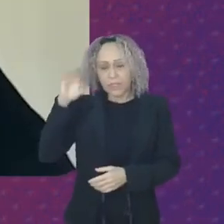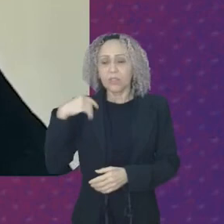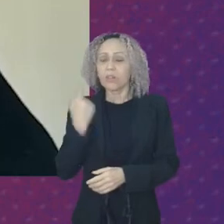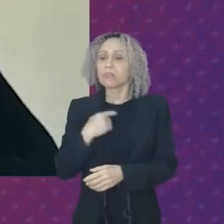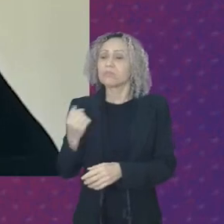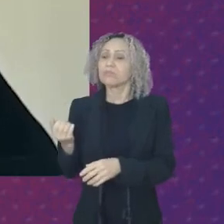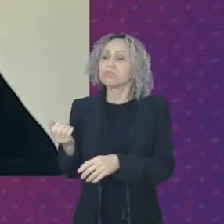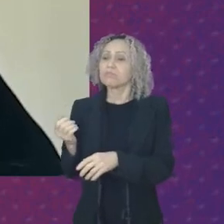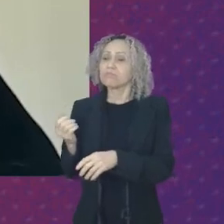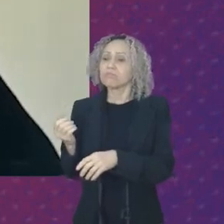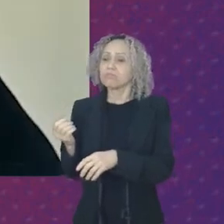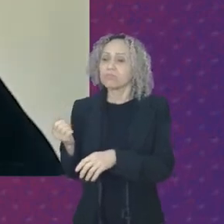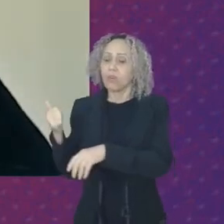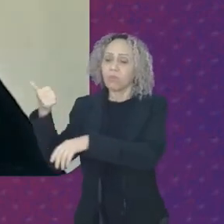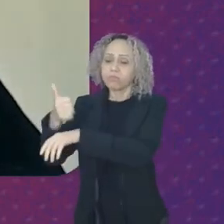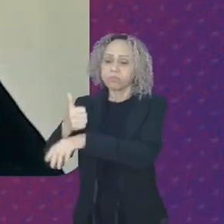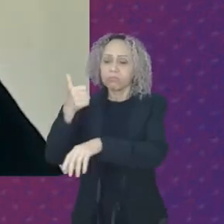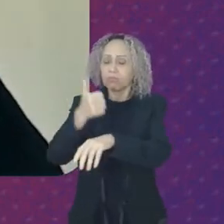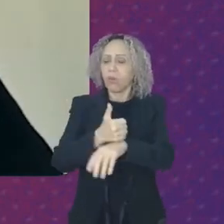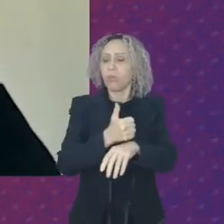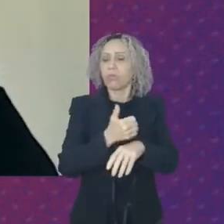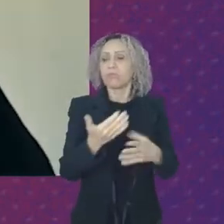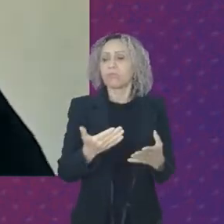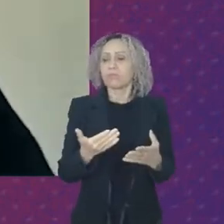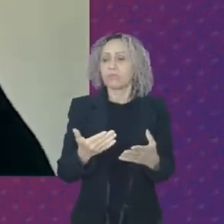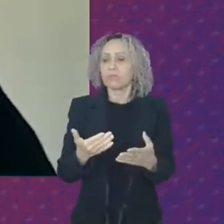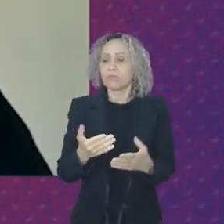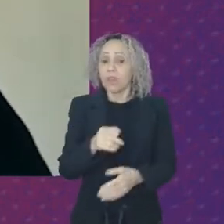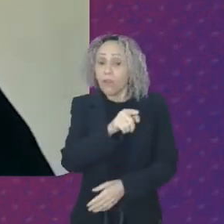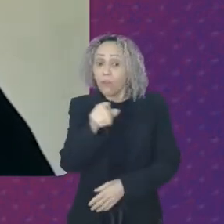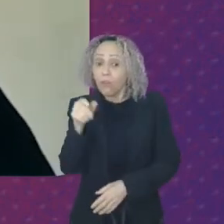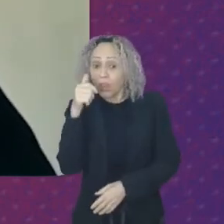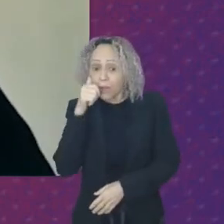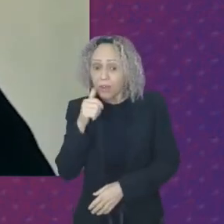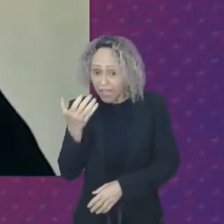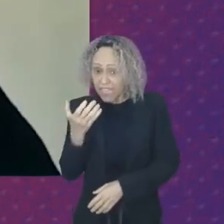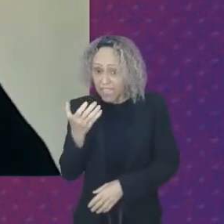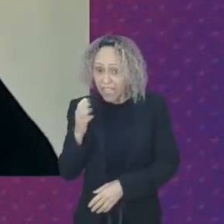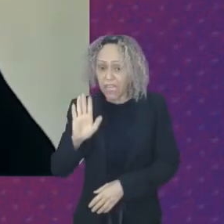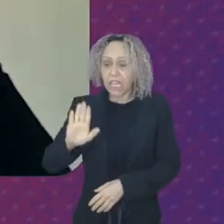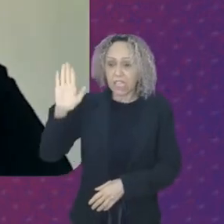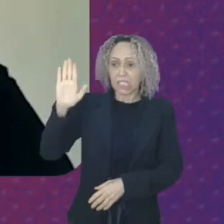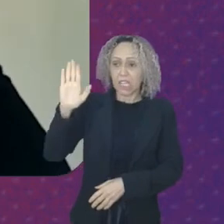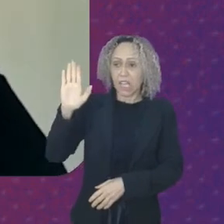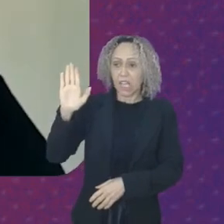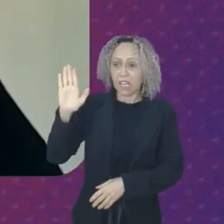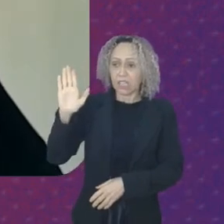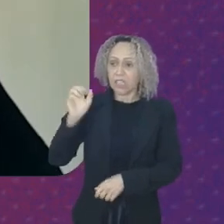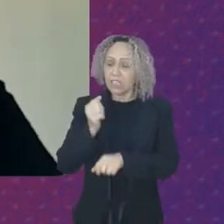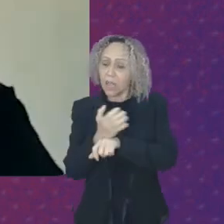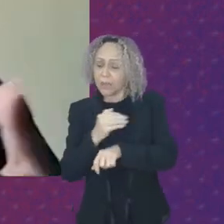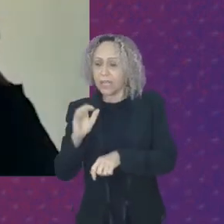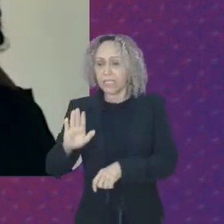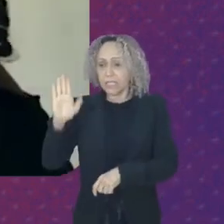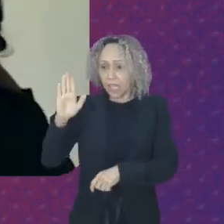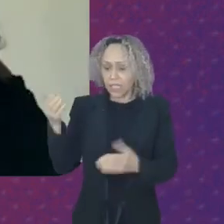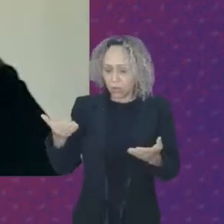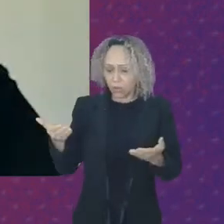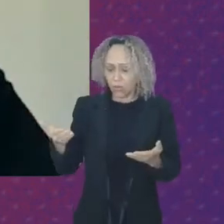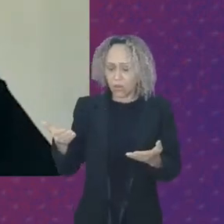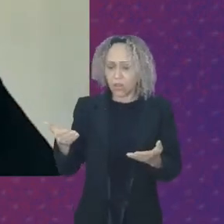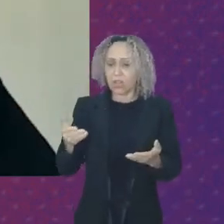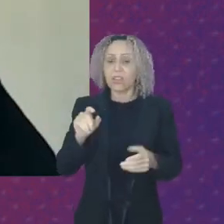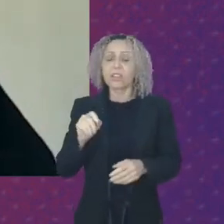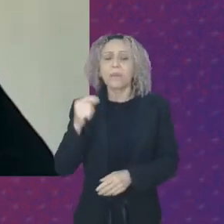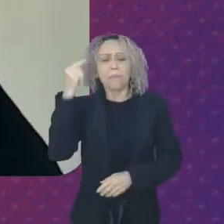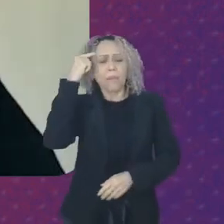dos projetos eletivos do próximo ano. Você, mulher, que quer ser candidata, que é pré-candidata nesse momento, que pensa